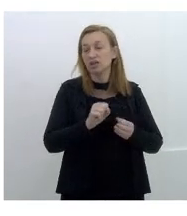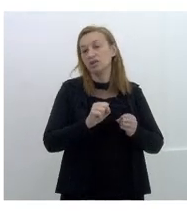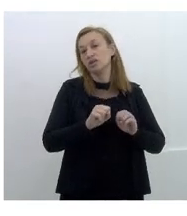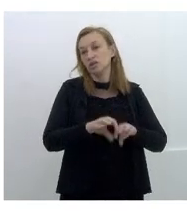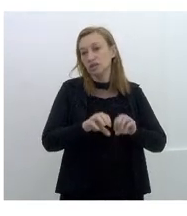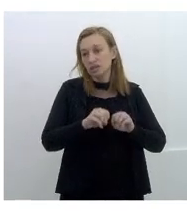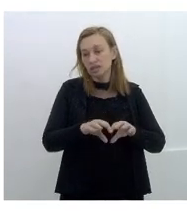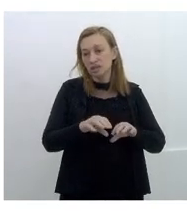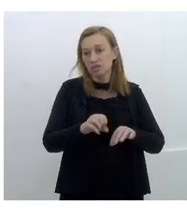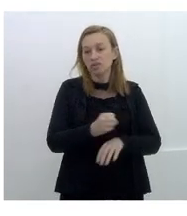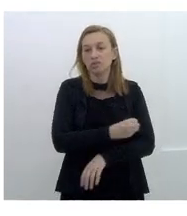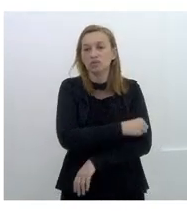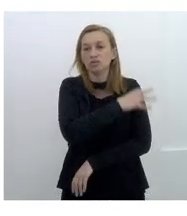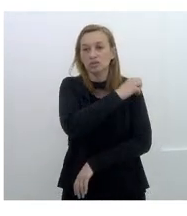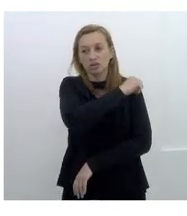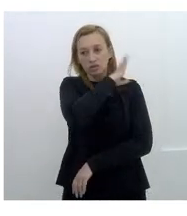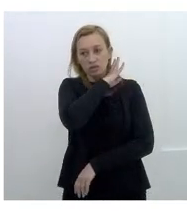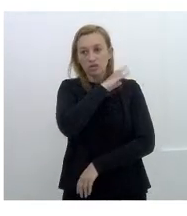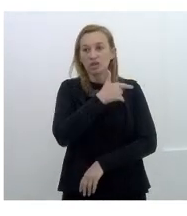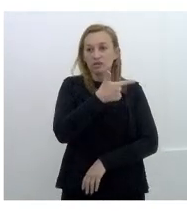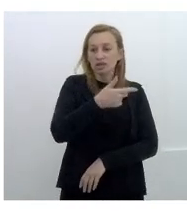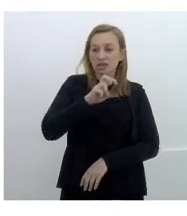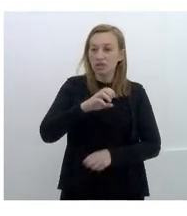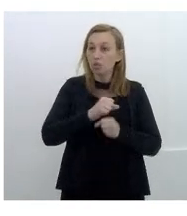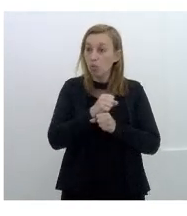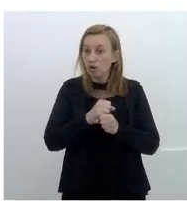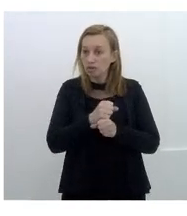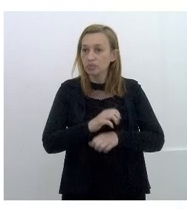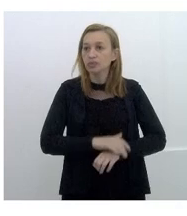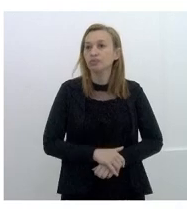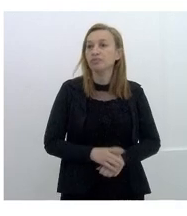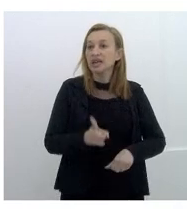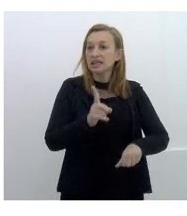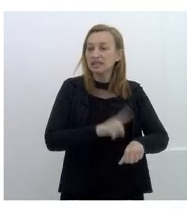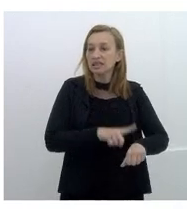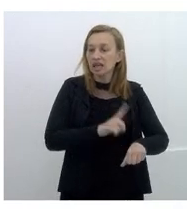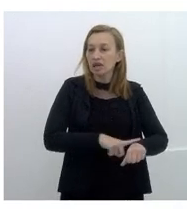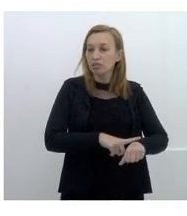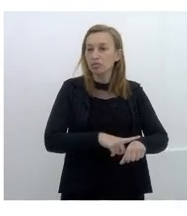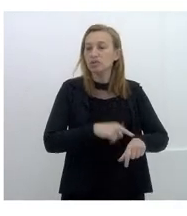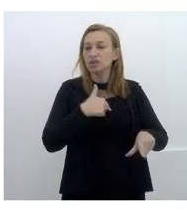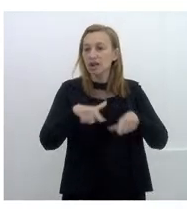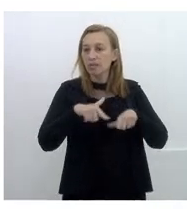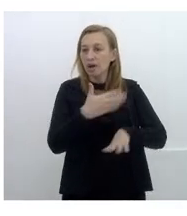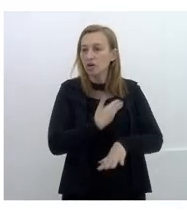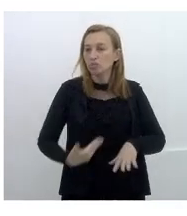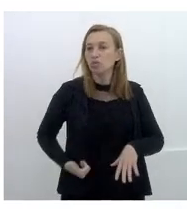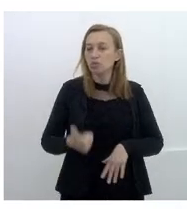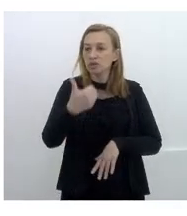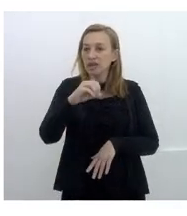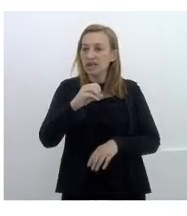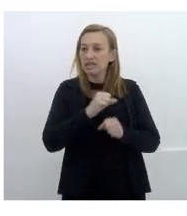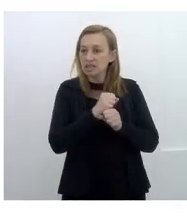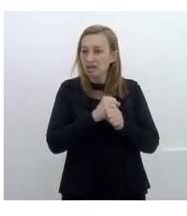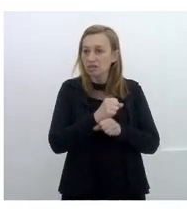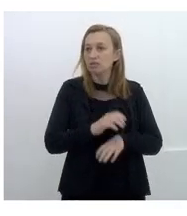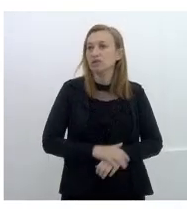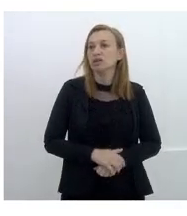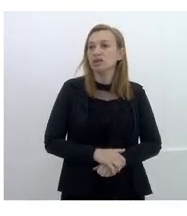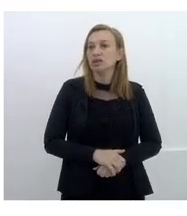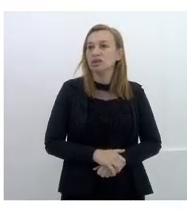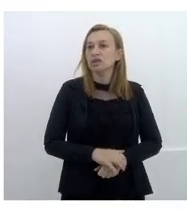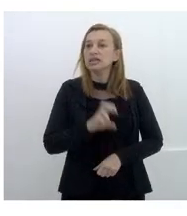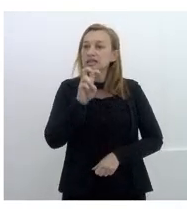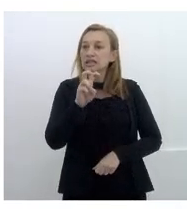Ensino Fundamental e Médio 25 anos de tempo de serviço público 10 anos e